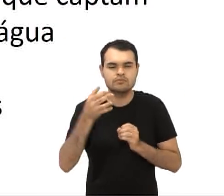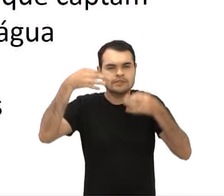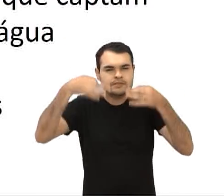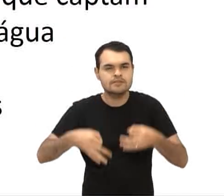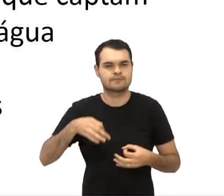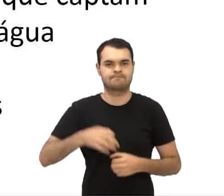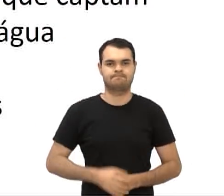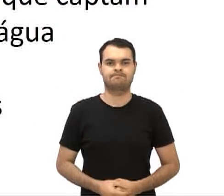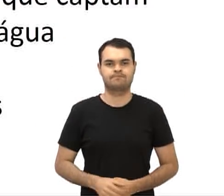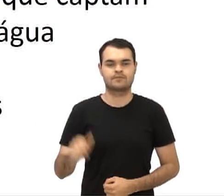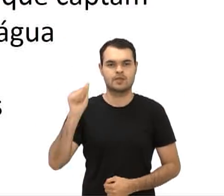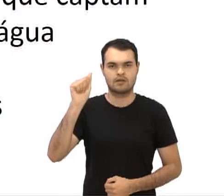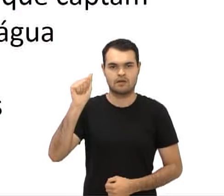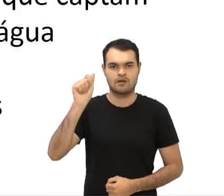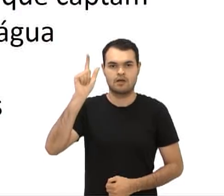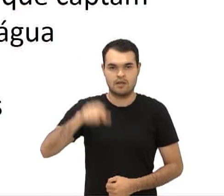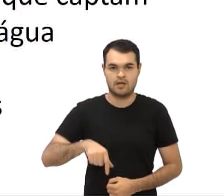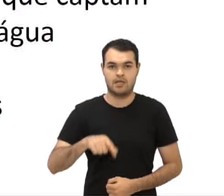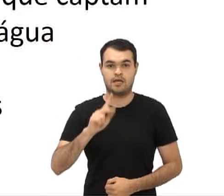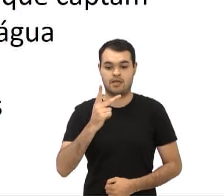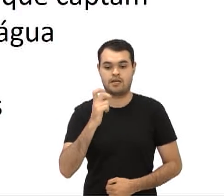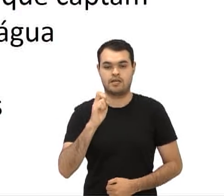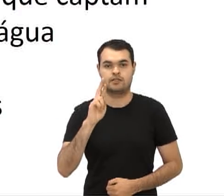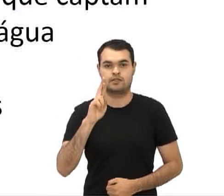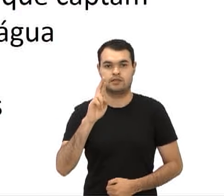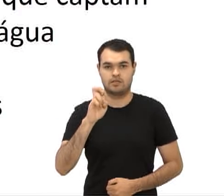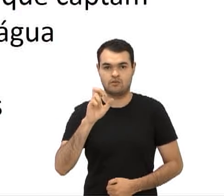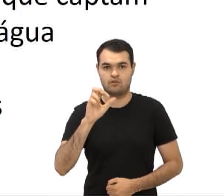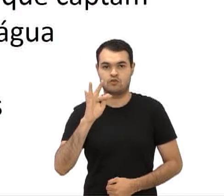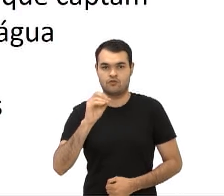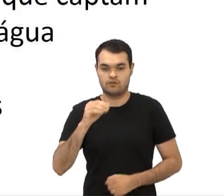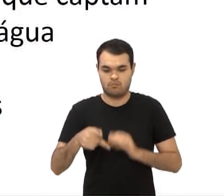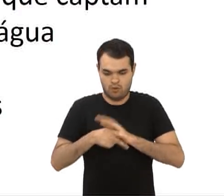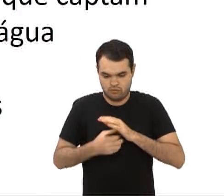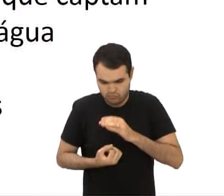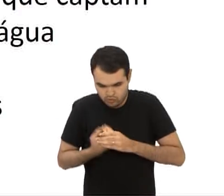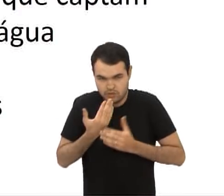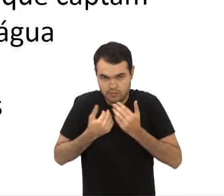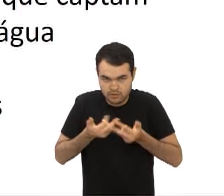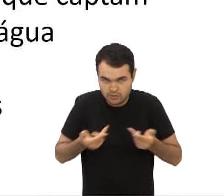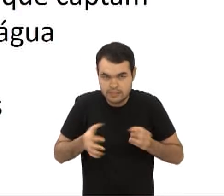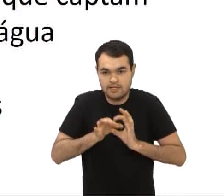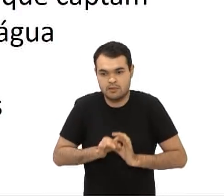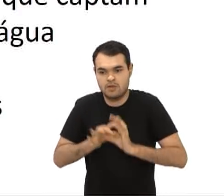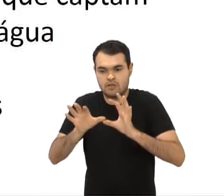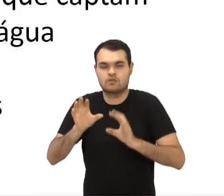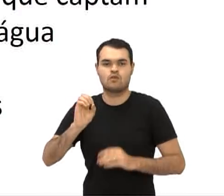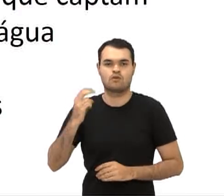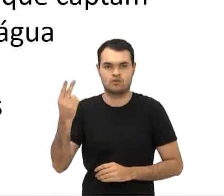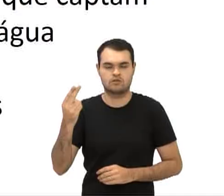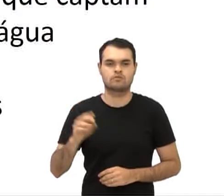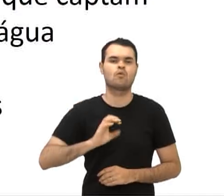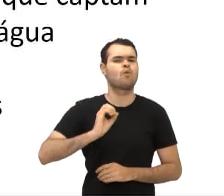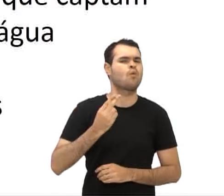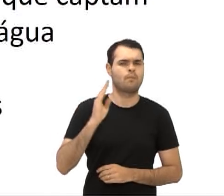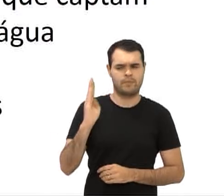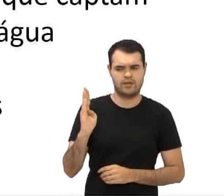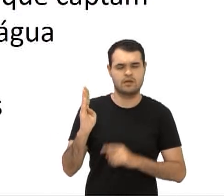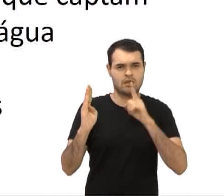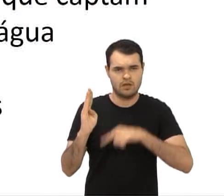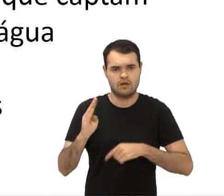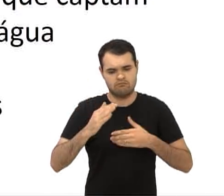A. Ocorre em seres heterótrofos para obtenção de alimento e acaba liberando oxigênio. Ou letra B, é